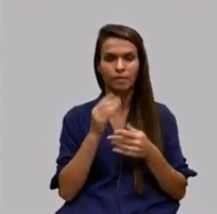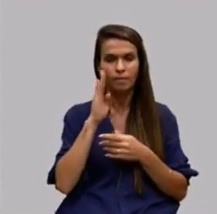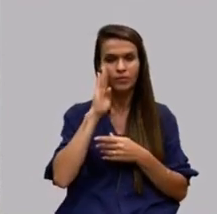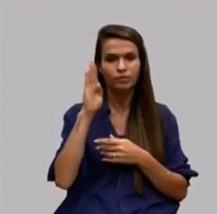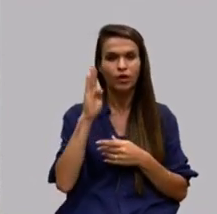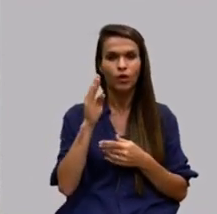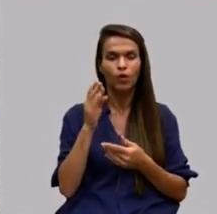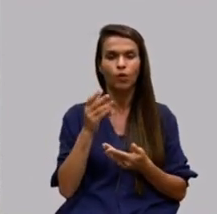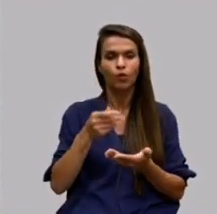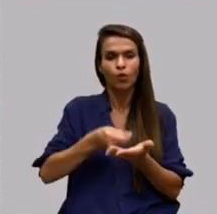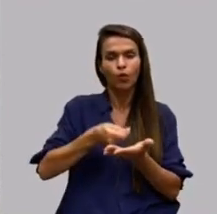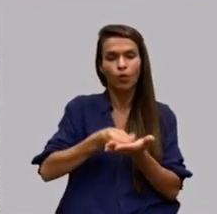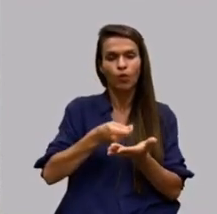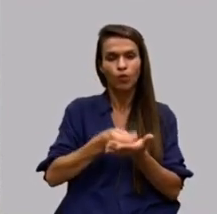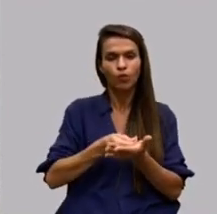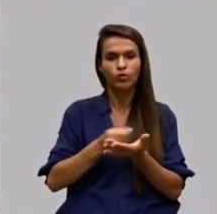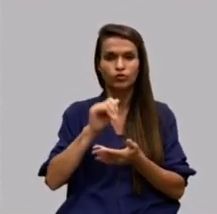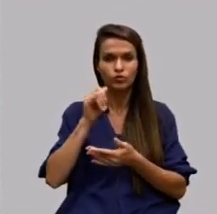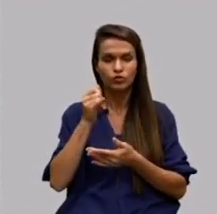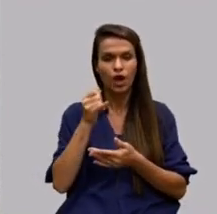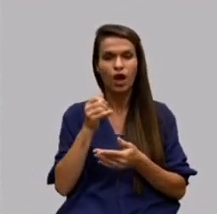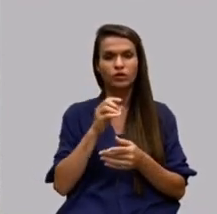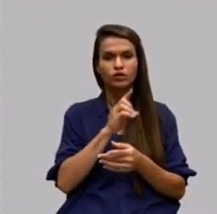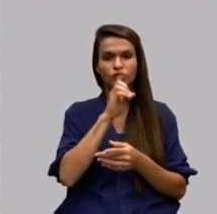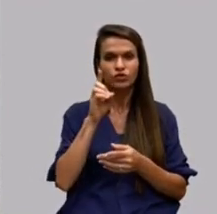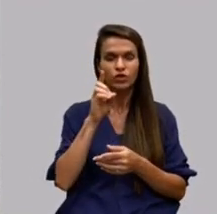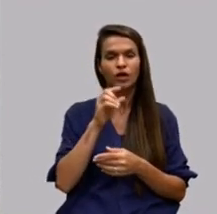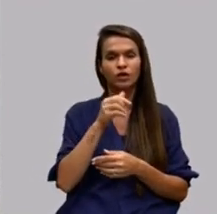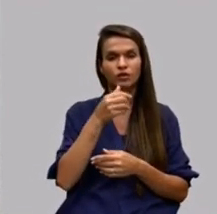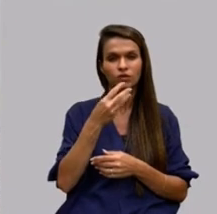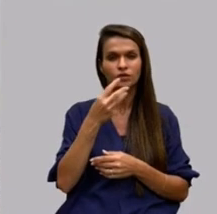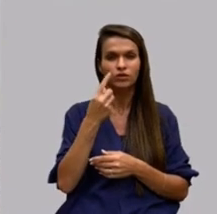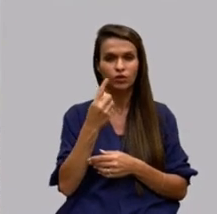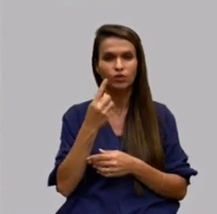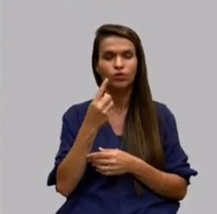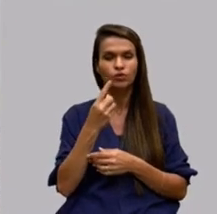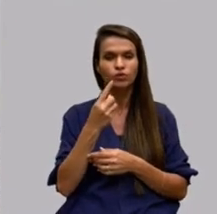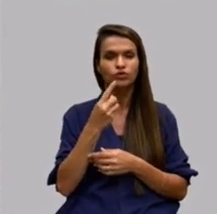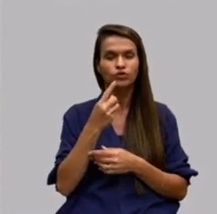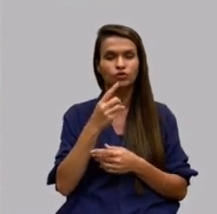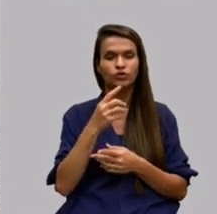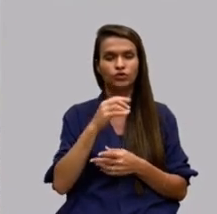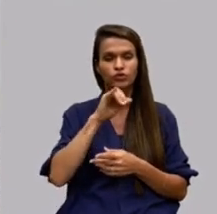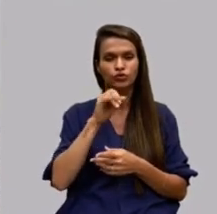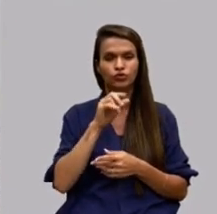juros, que até 31 de 12 de 2027 significaram um acréscimo de